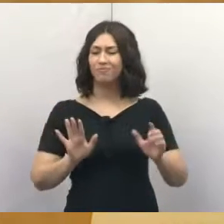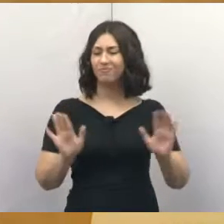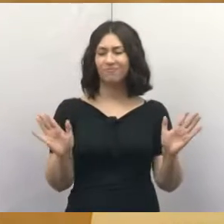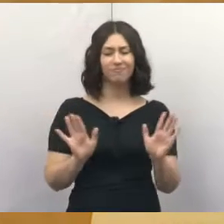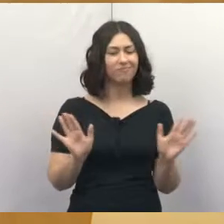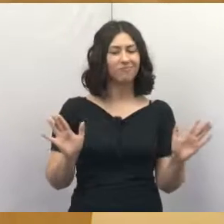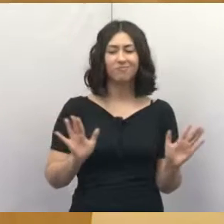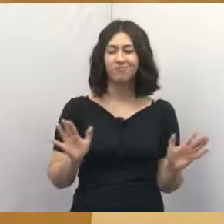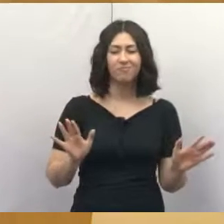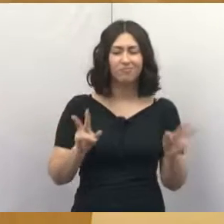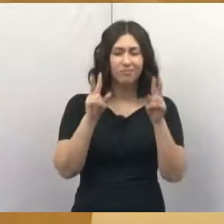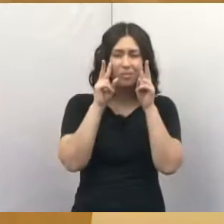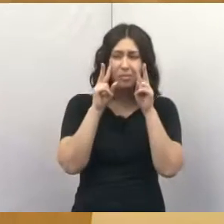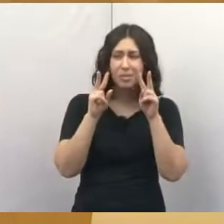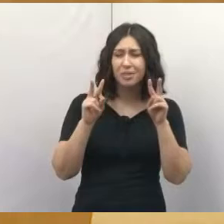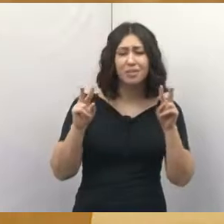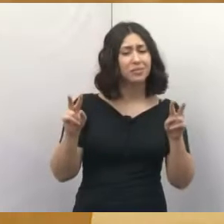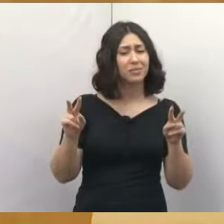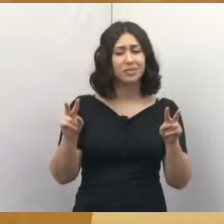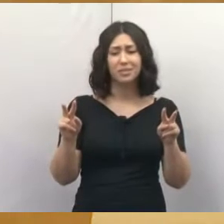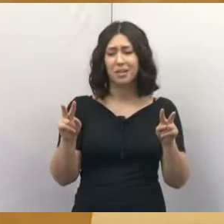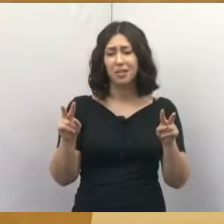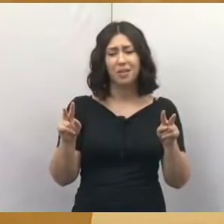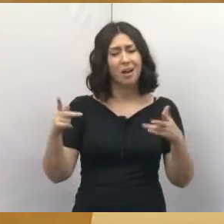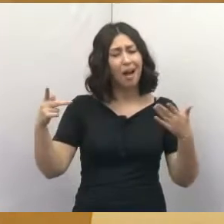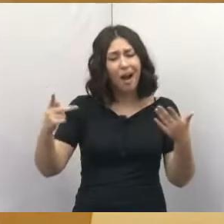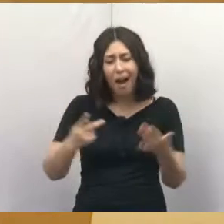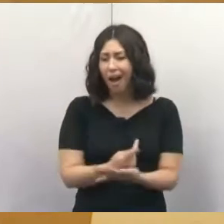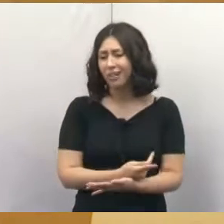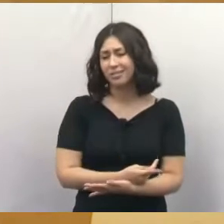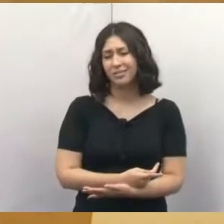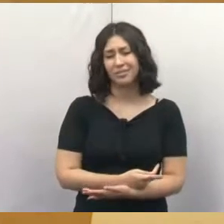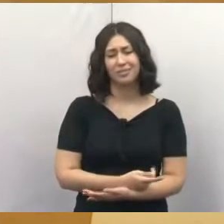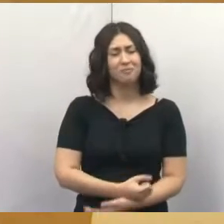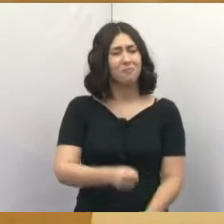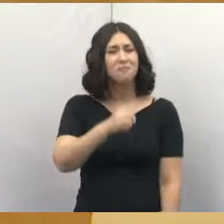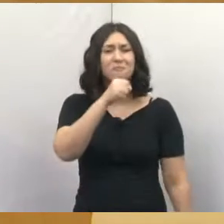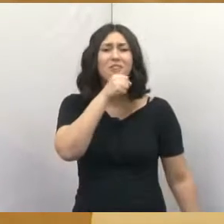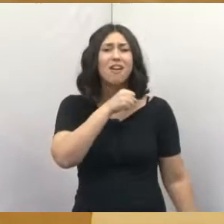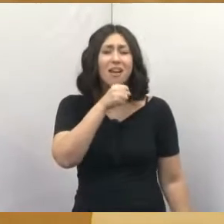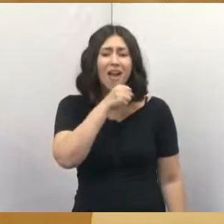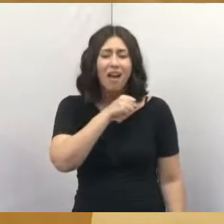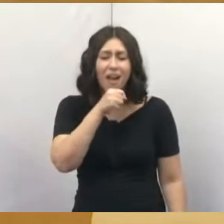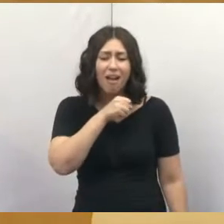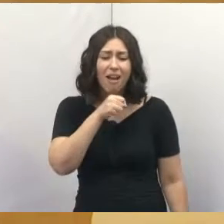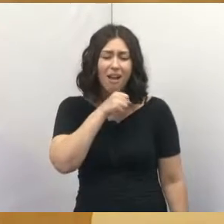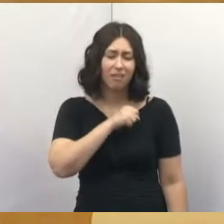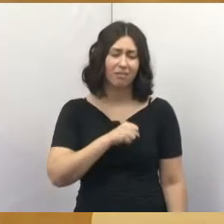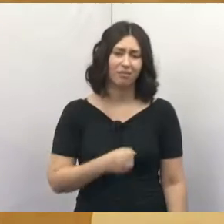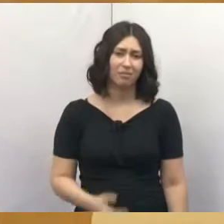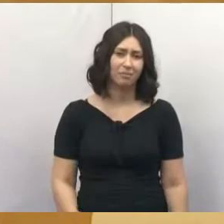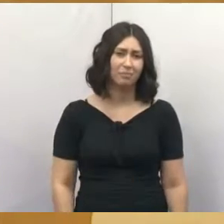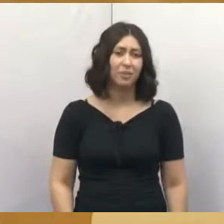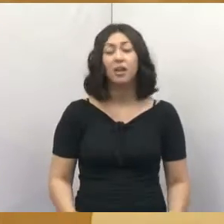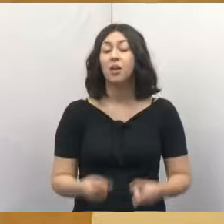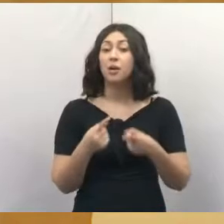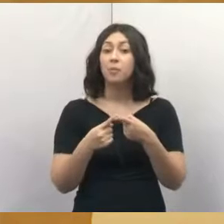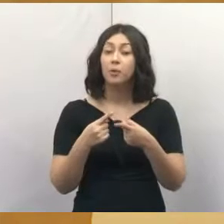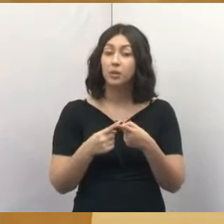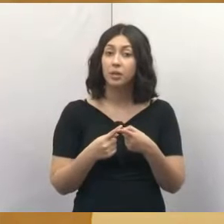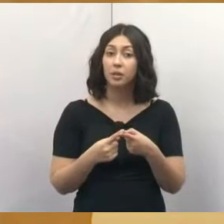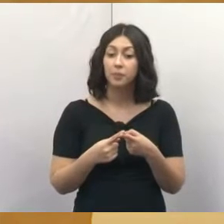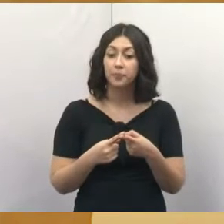mim, é uma visão que não é atual, é uma visão que é ultrapassada, porque, na